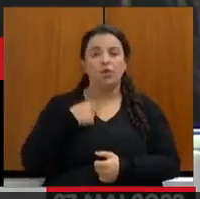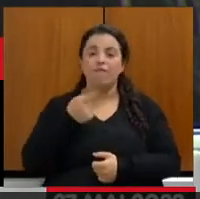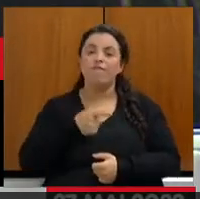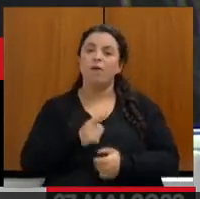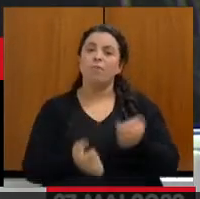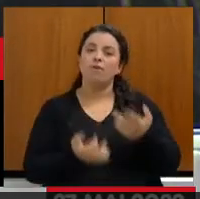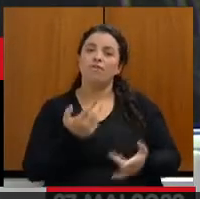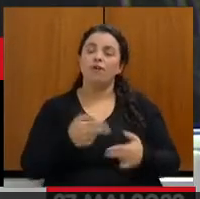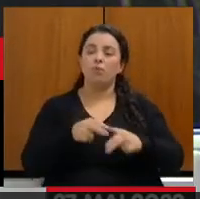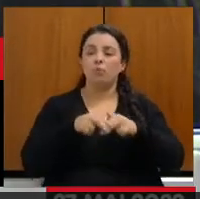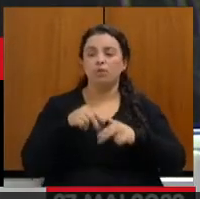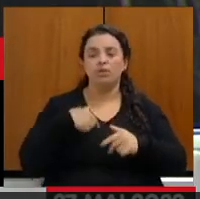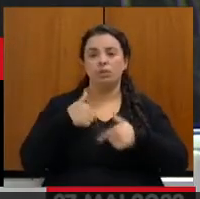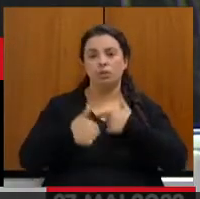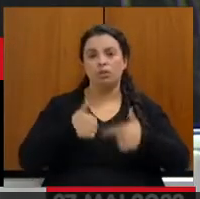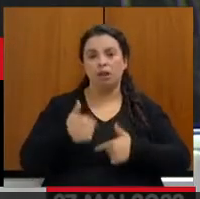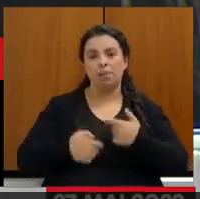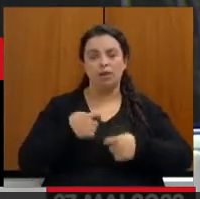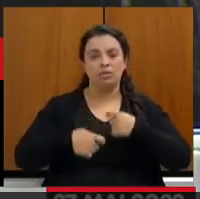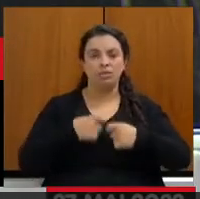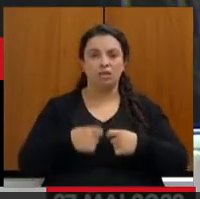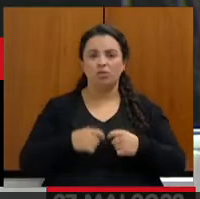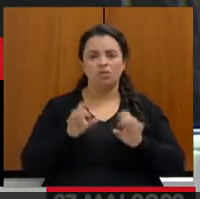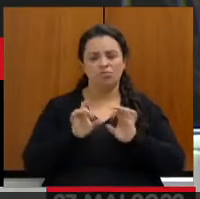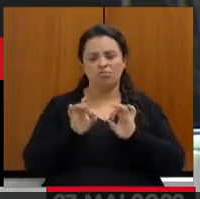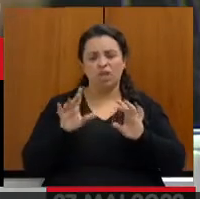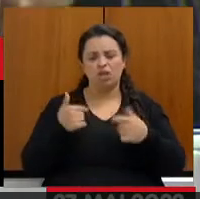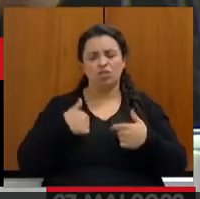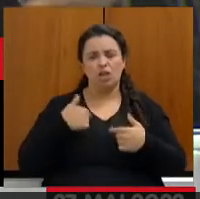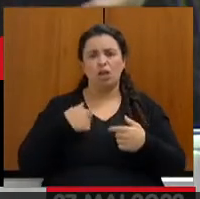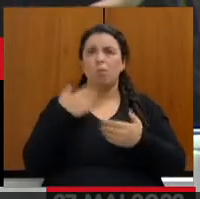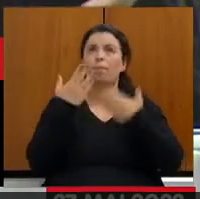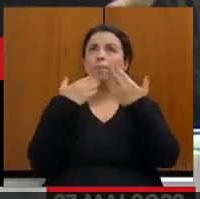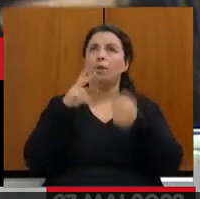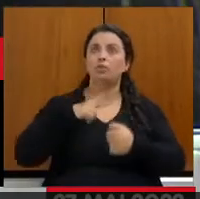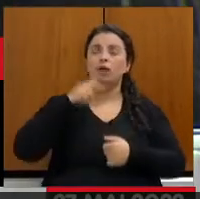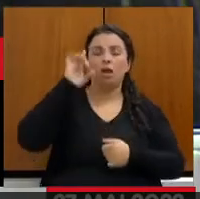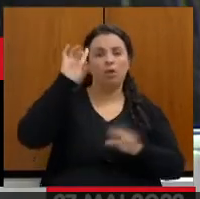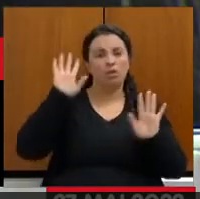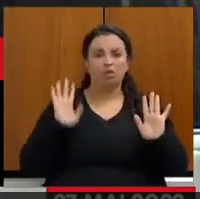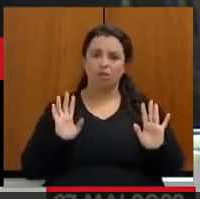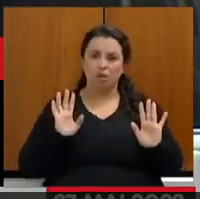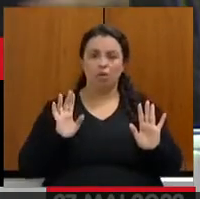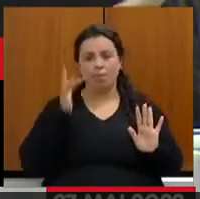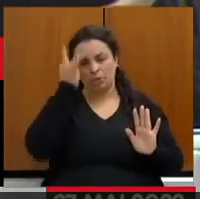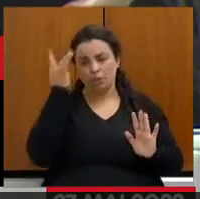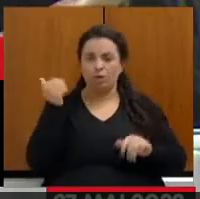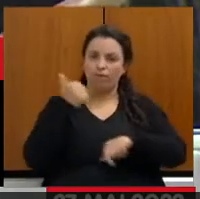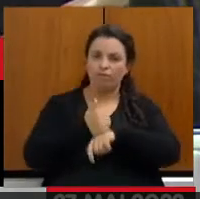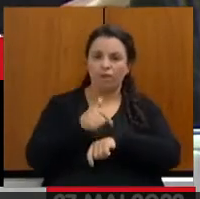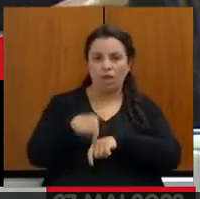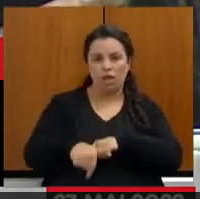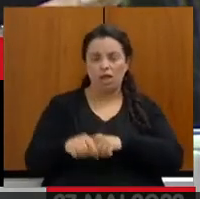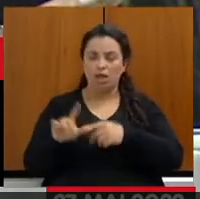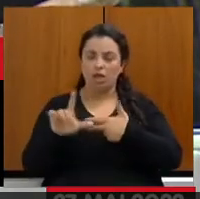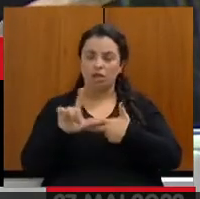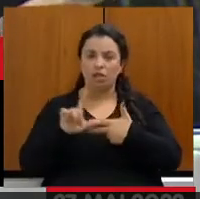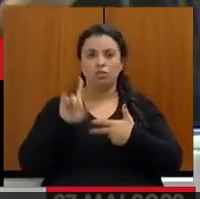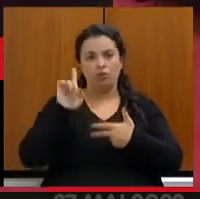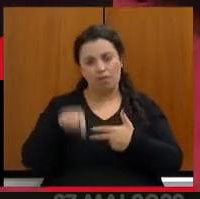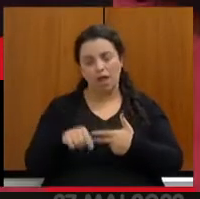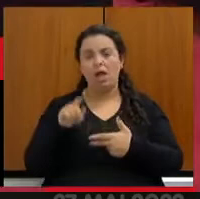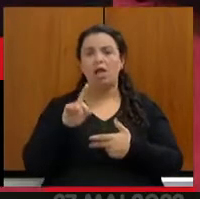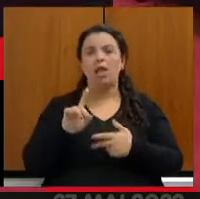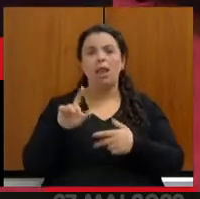sexual deixa isso entre nós e Deus a gente se entende quem tem que vir para cá é legislar e